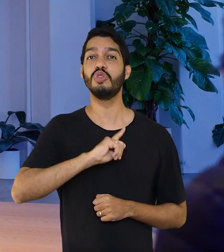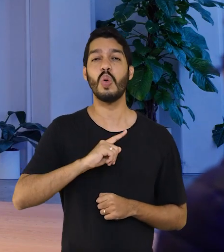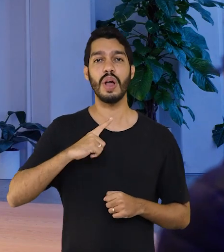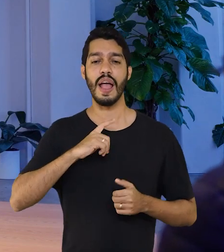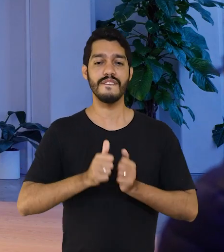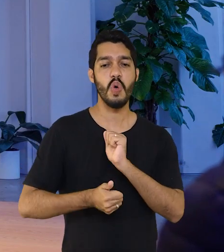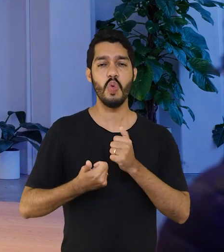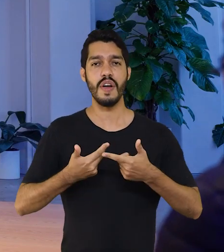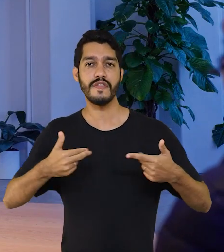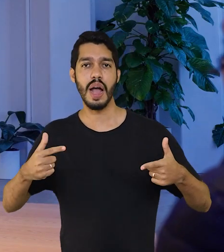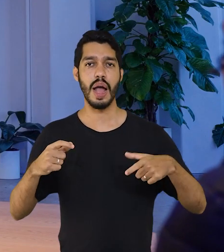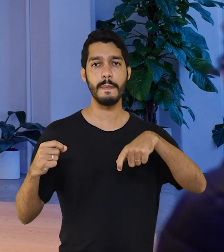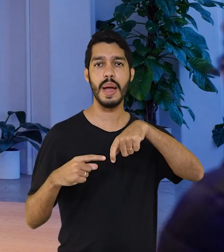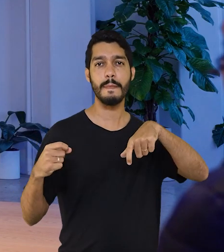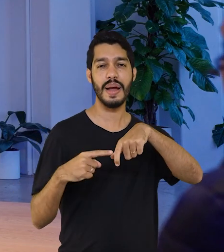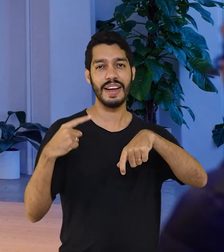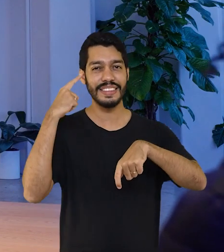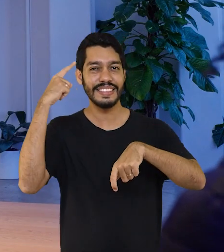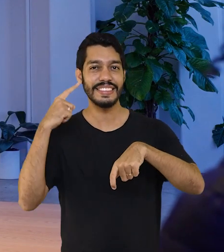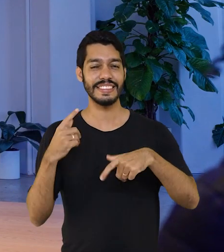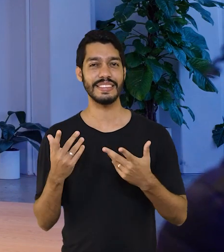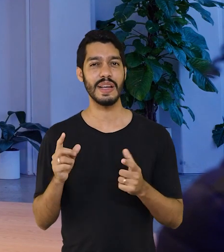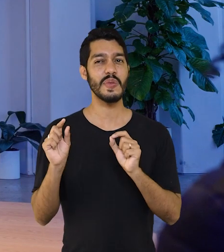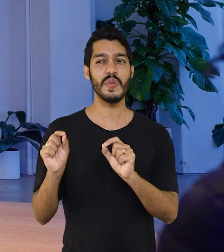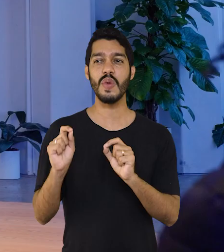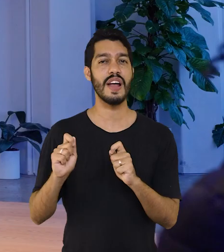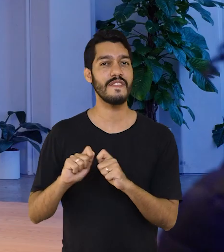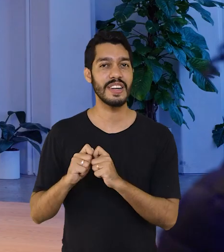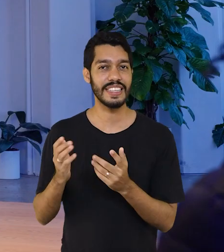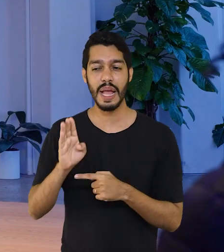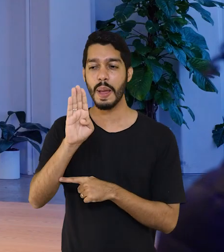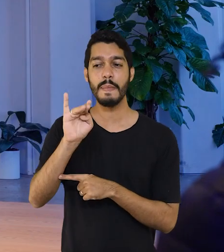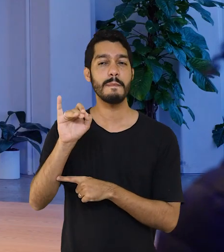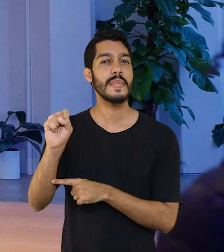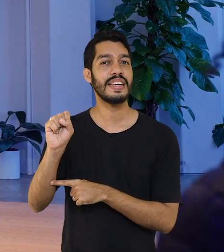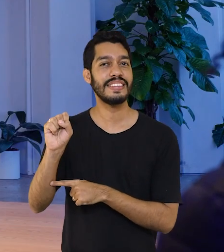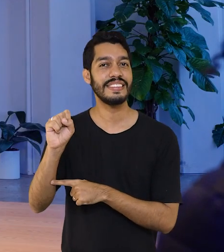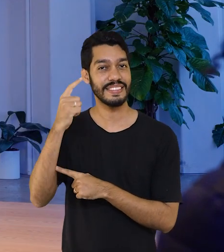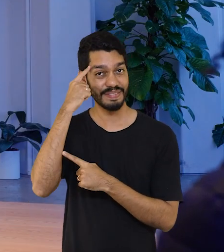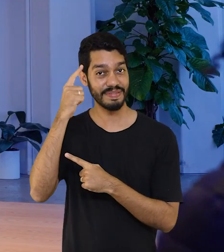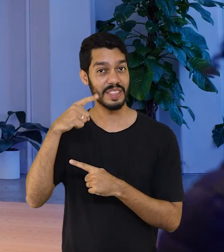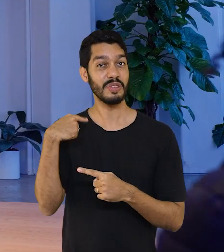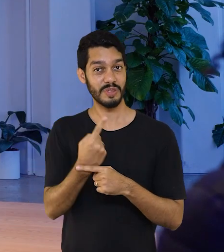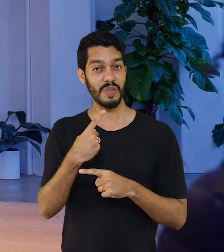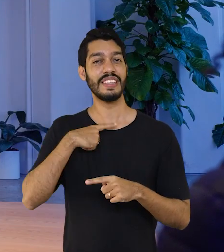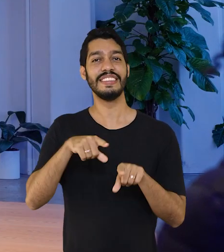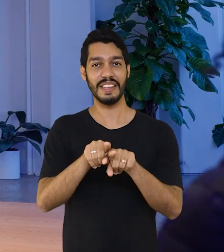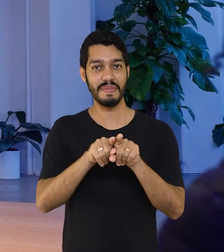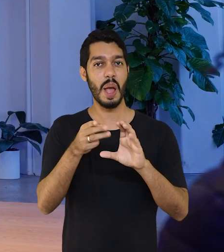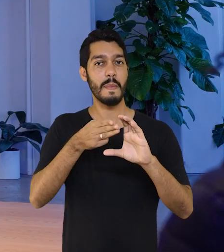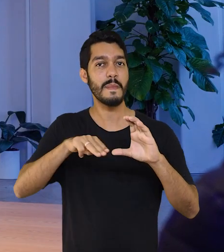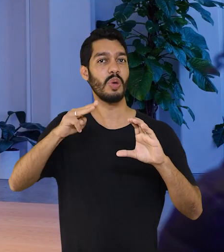futebol? Levanta a mão. Ninguém viu? Bis, gente. Bis. Chocolate. A Mondelez também é um cliente